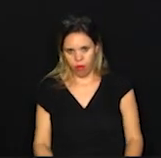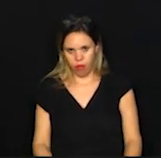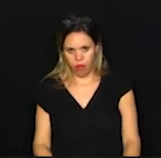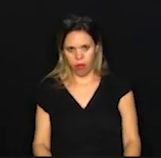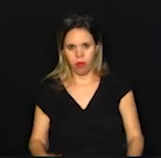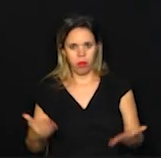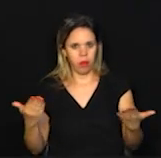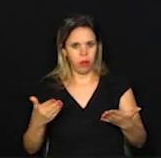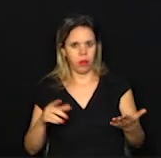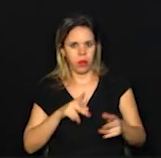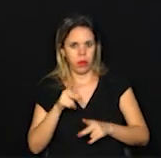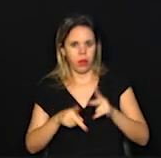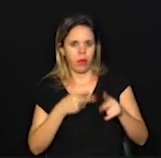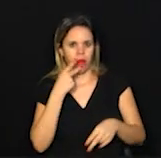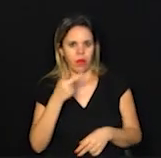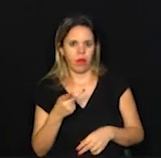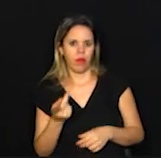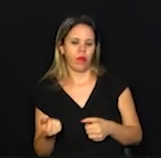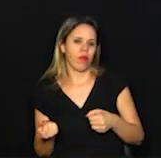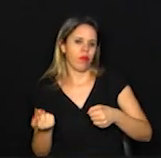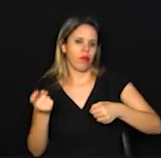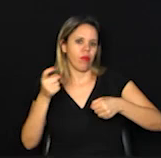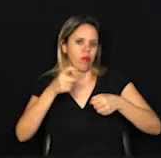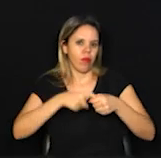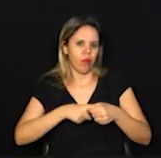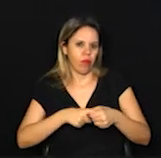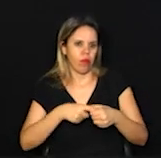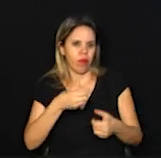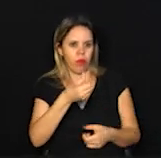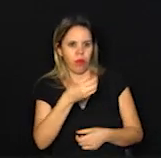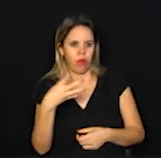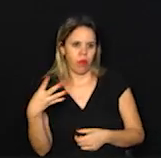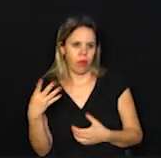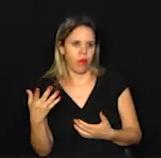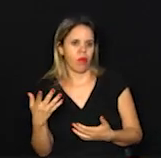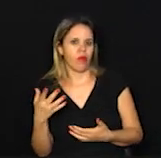Ainda hoje tem gente que fala de Revolução de 64, né?